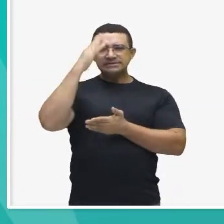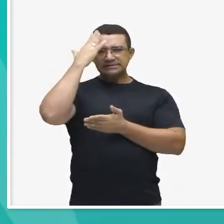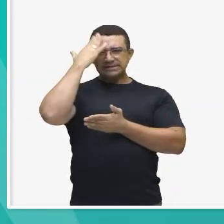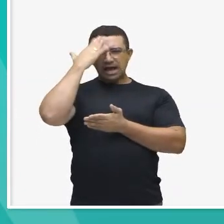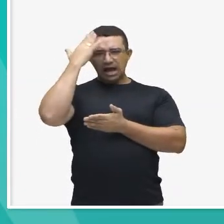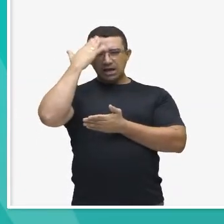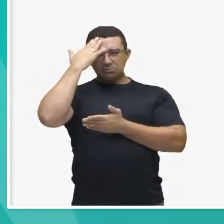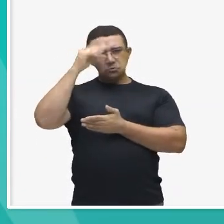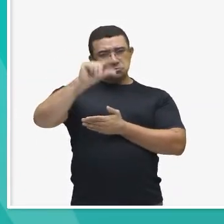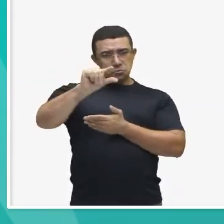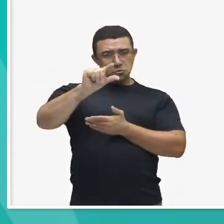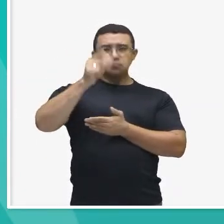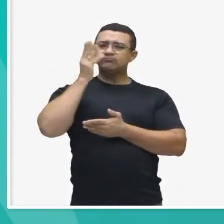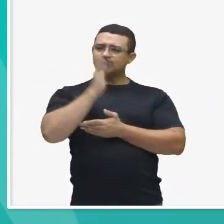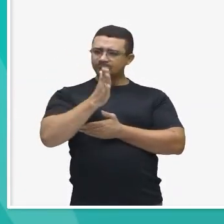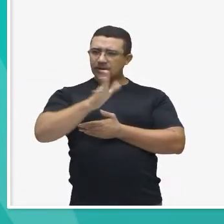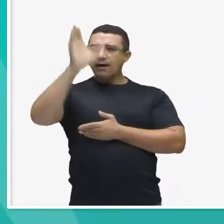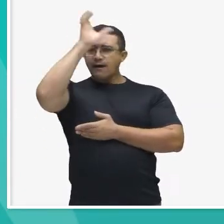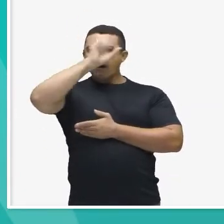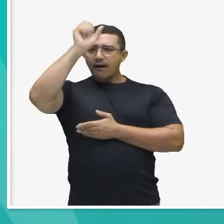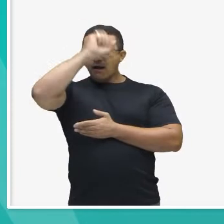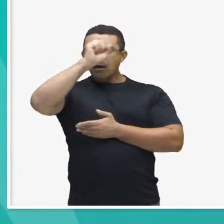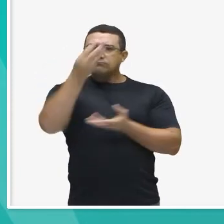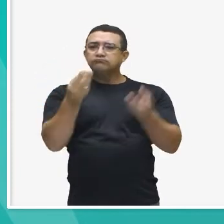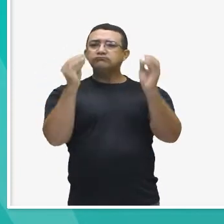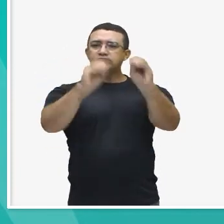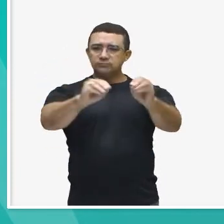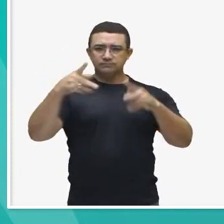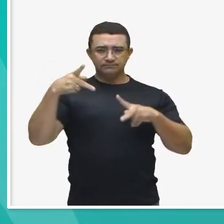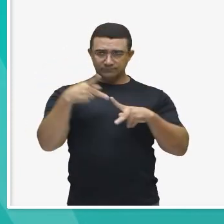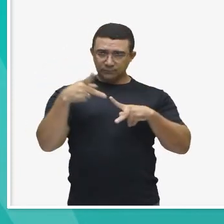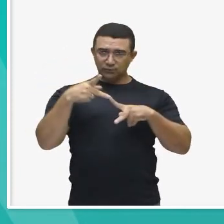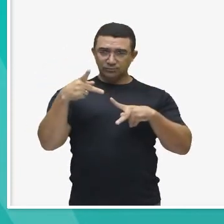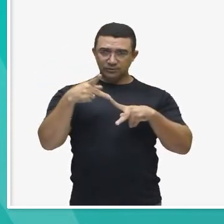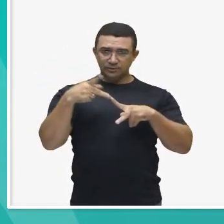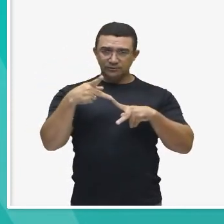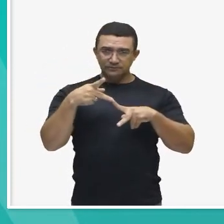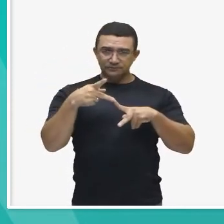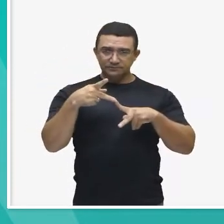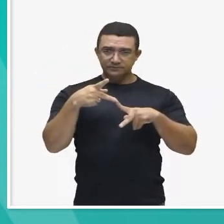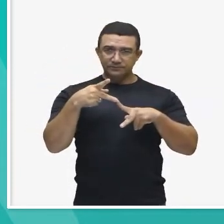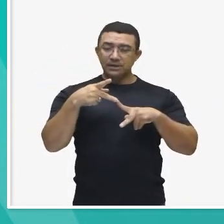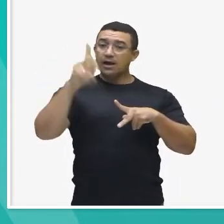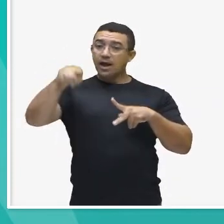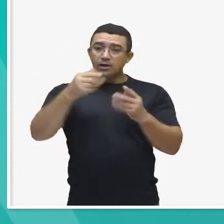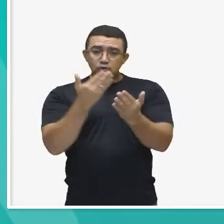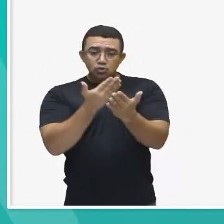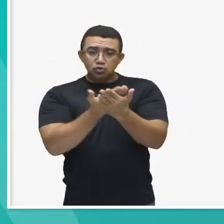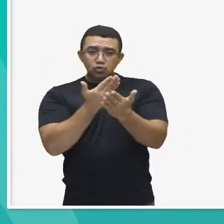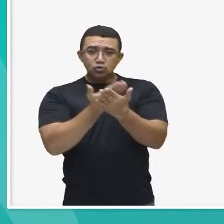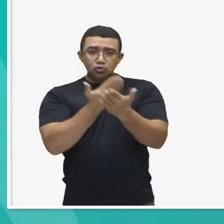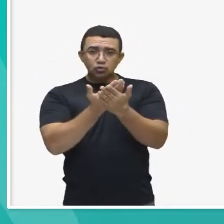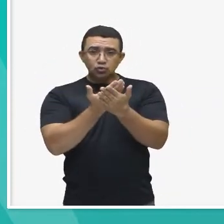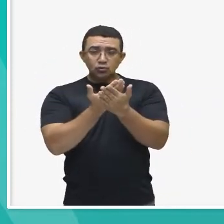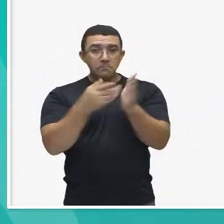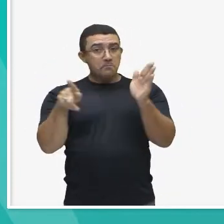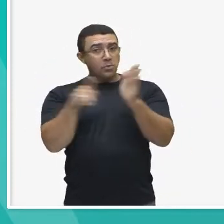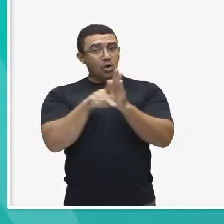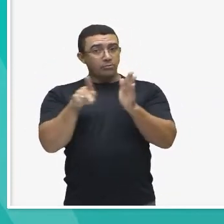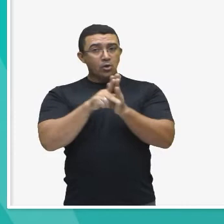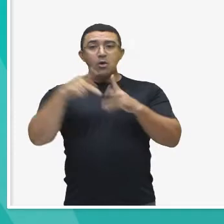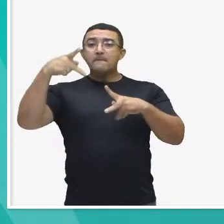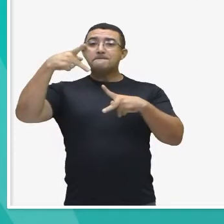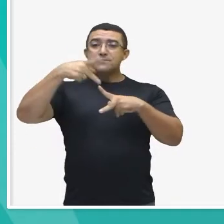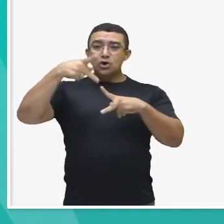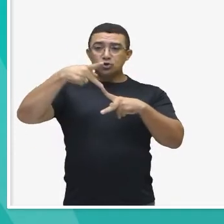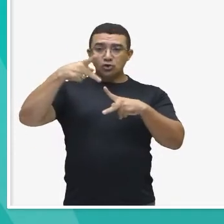Já aprenderam aí que as colocações pronominais, né, é o estudo daqueles pronomes oblíquos,